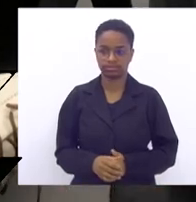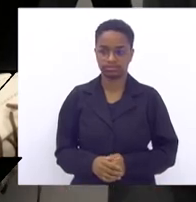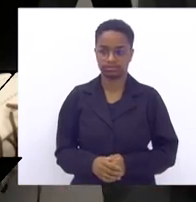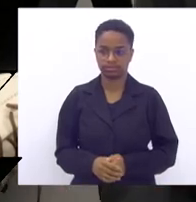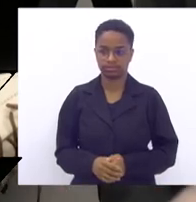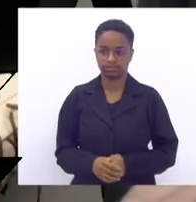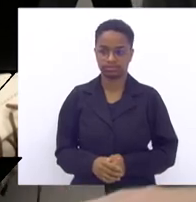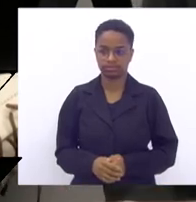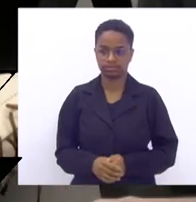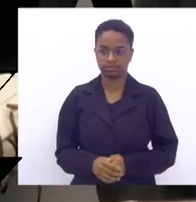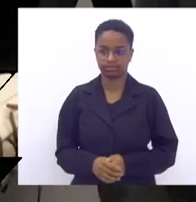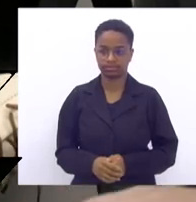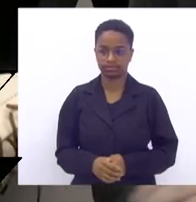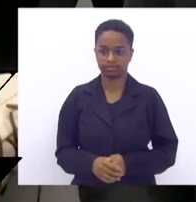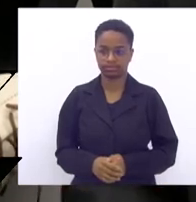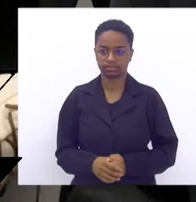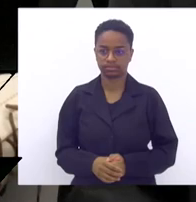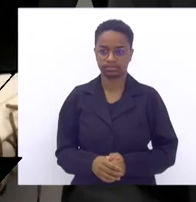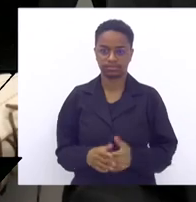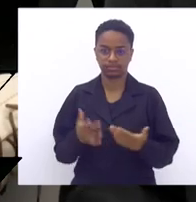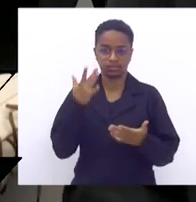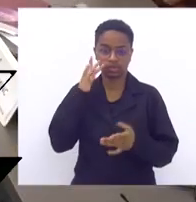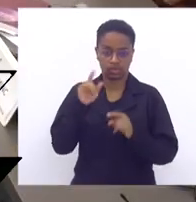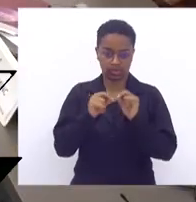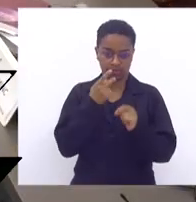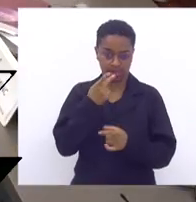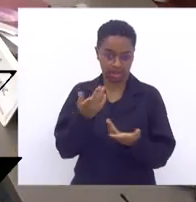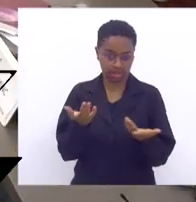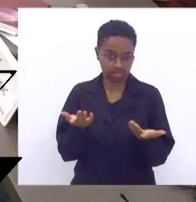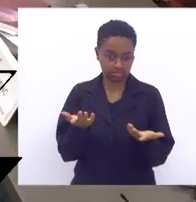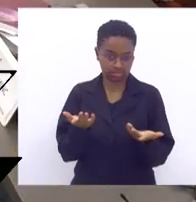Ficou sem palavras, deputado Vinícius Cozzolino. Força.